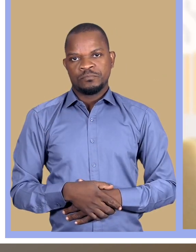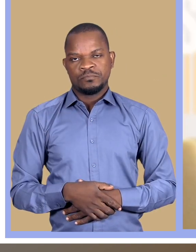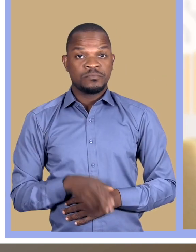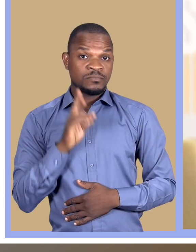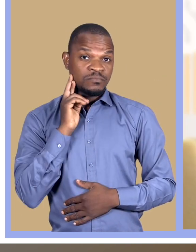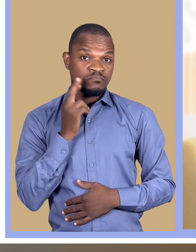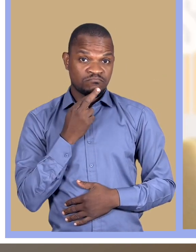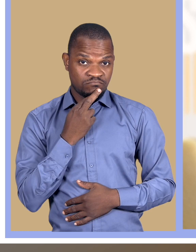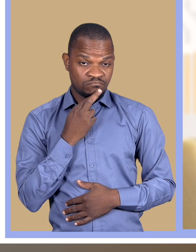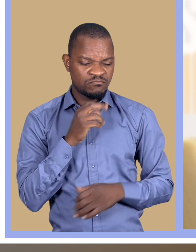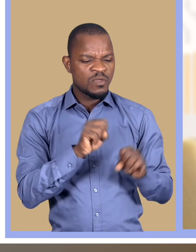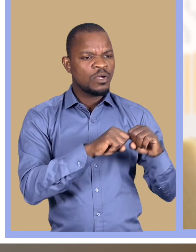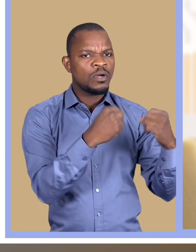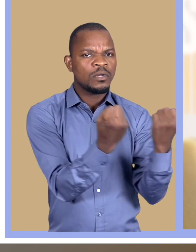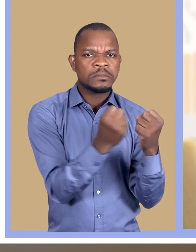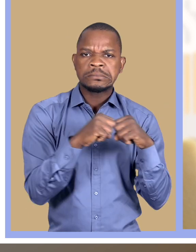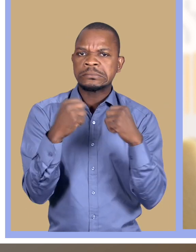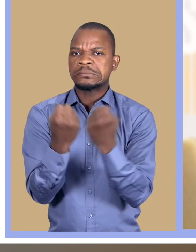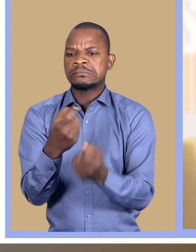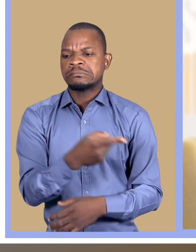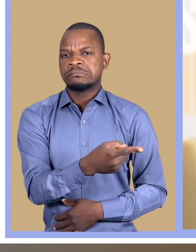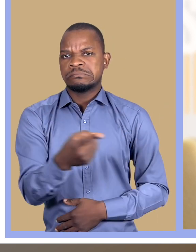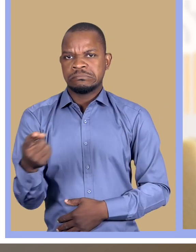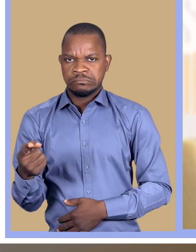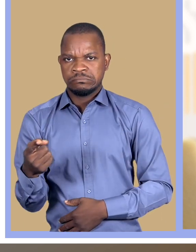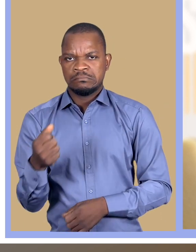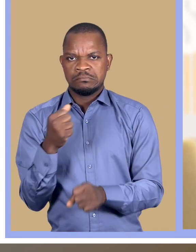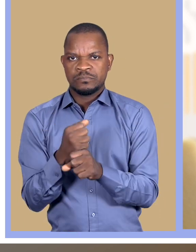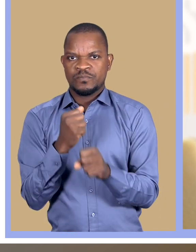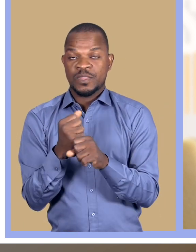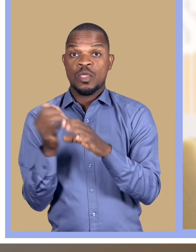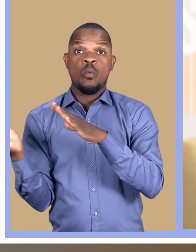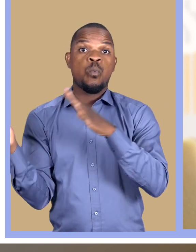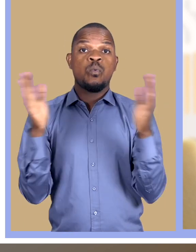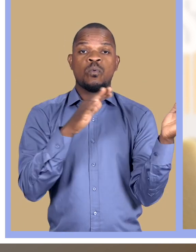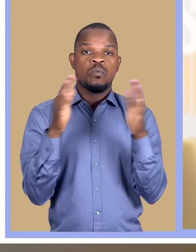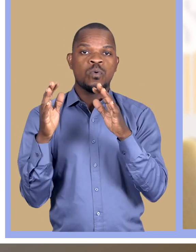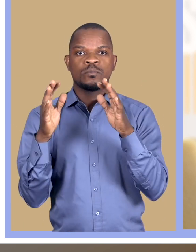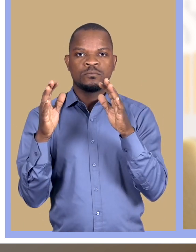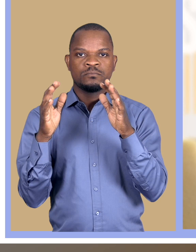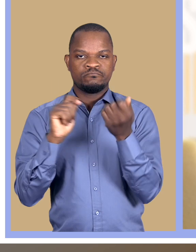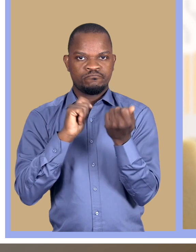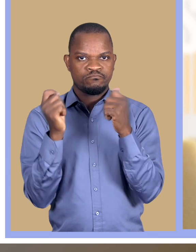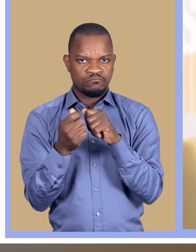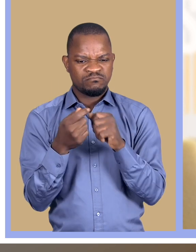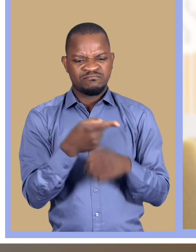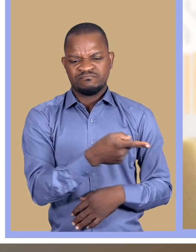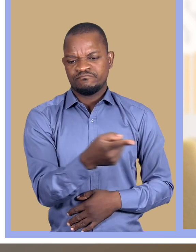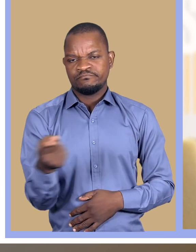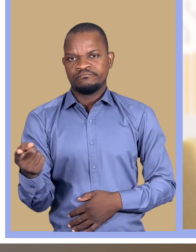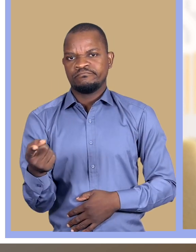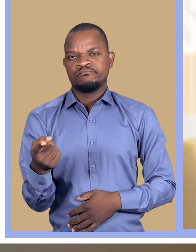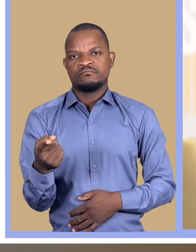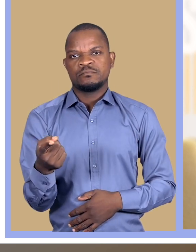As organizações de cariz ambiental, voluntariado, cooperativas, etc., todas elas